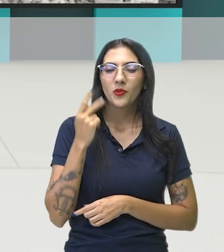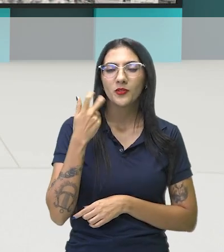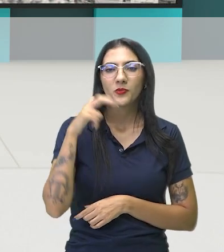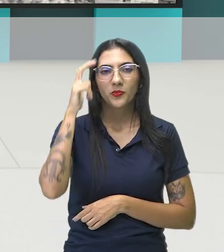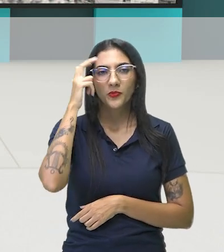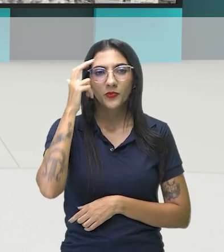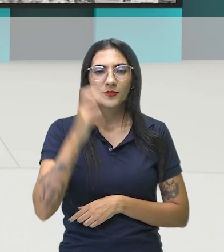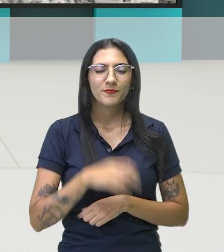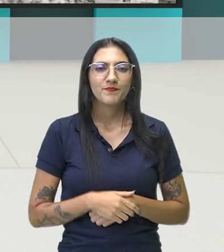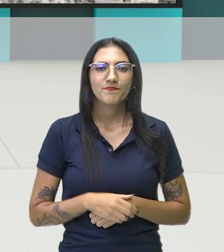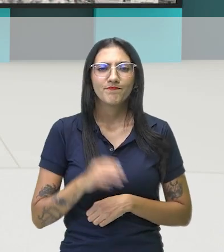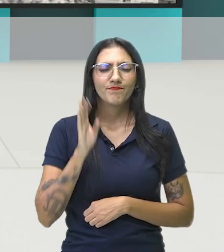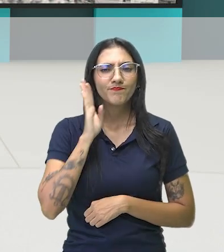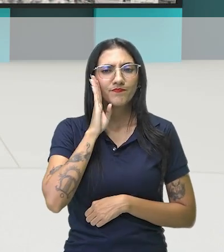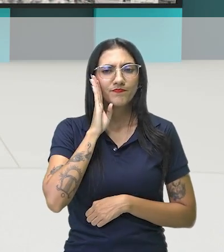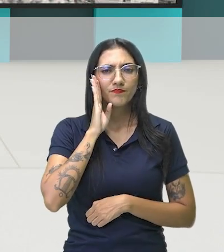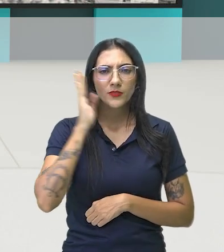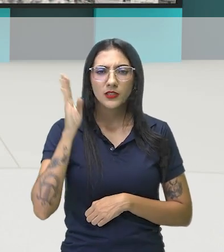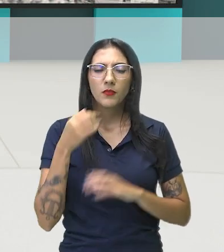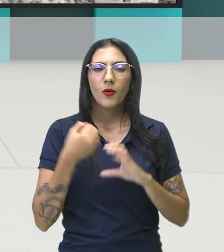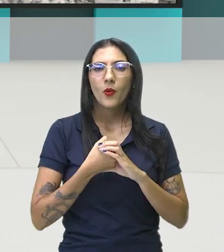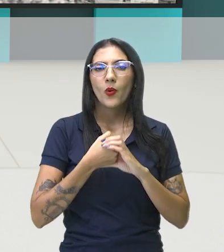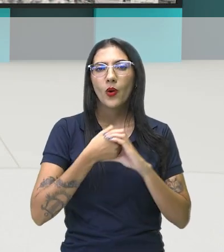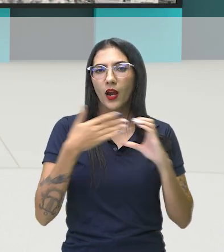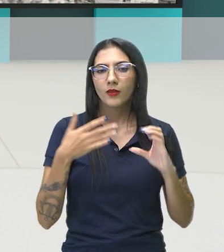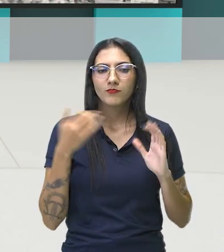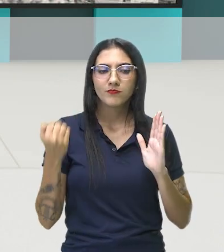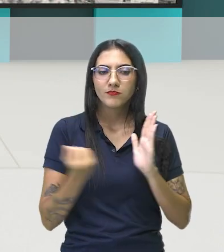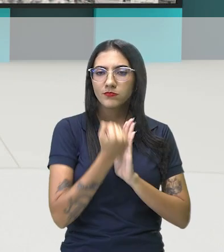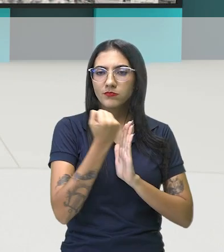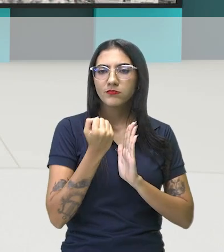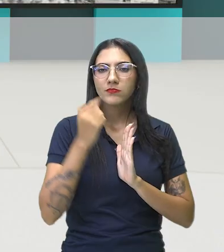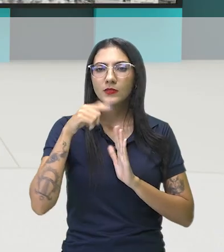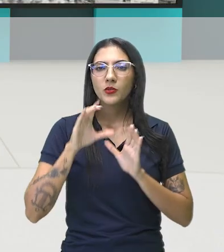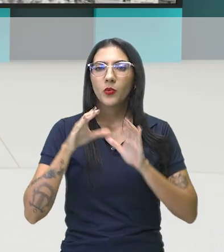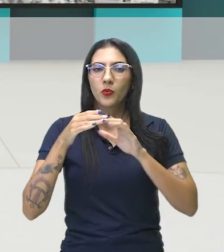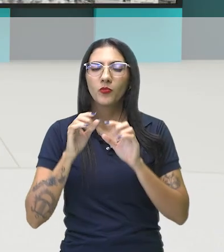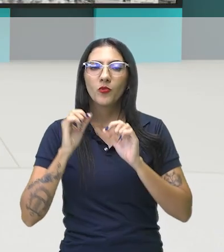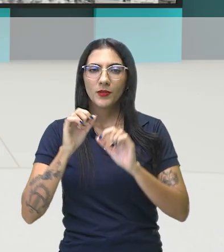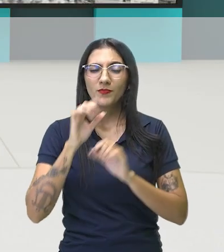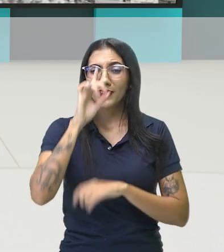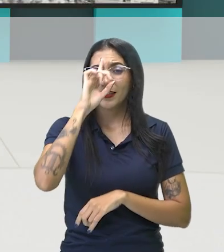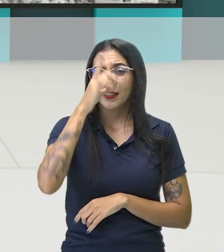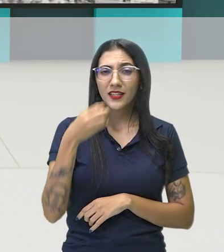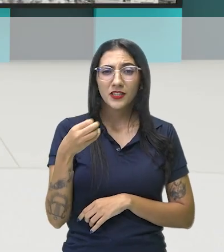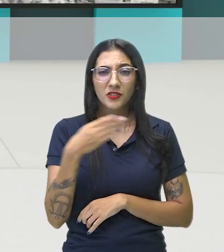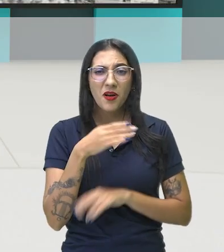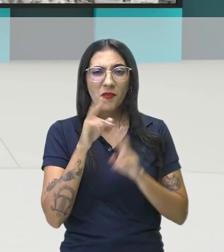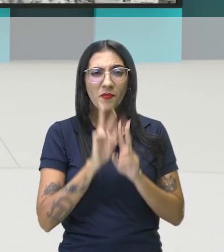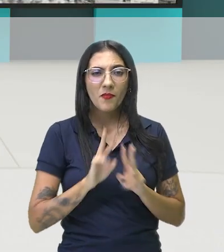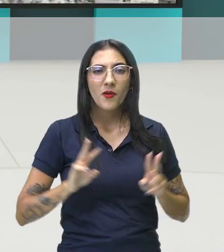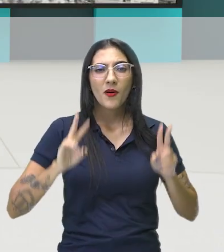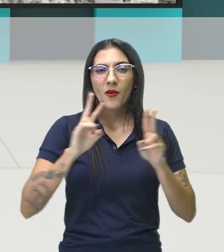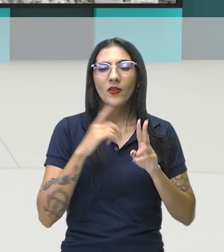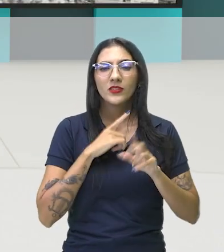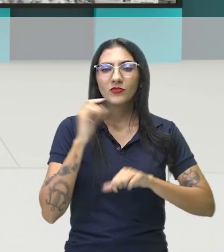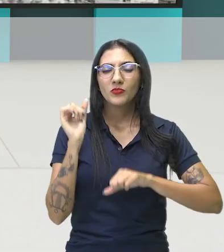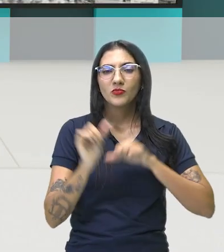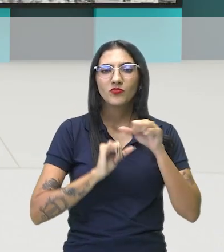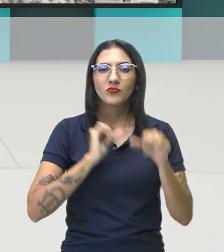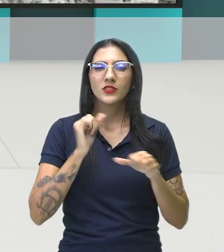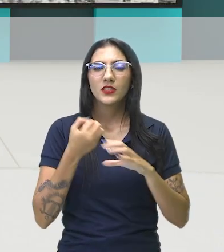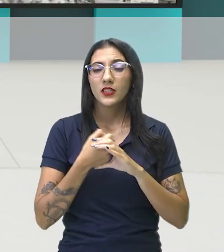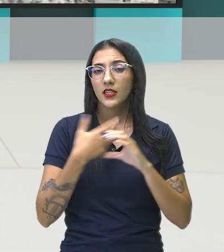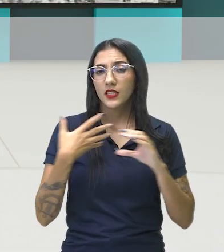Uma das marcas principais do tropicalismo foram suas inovações estéticas radicais que